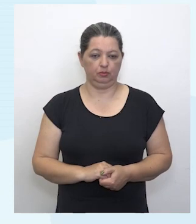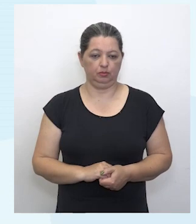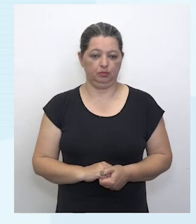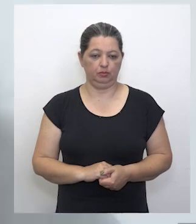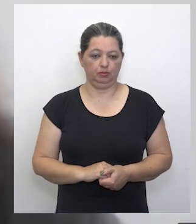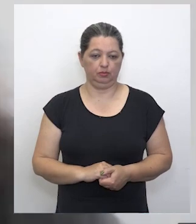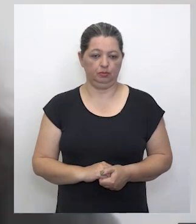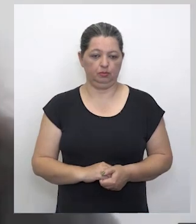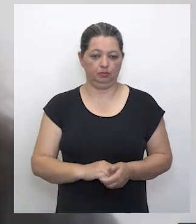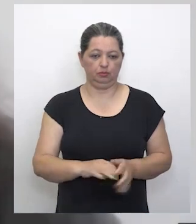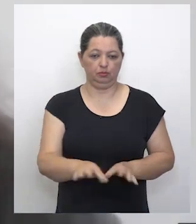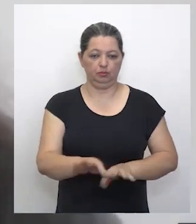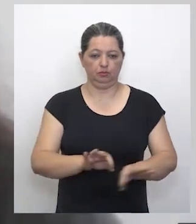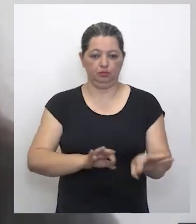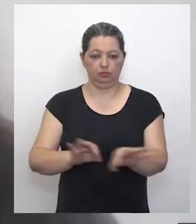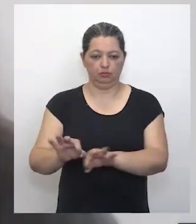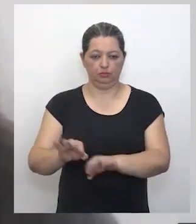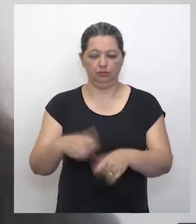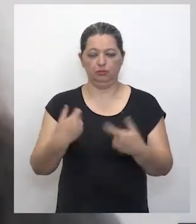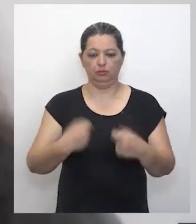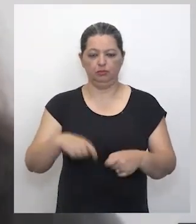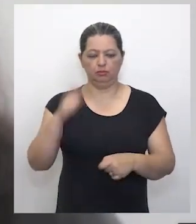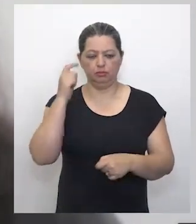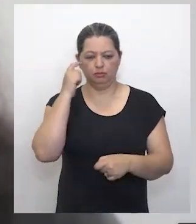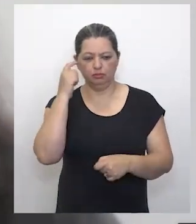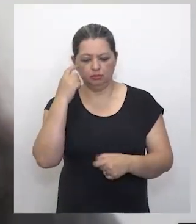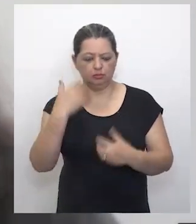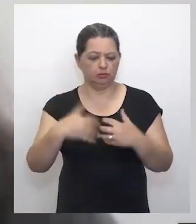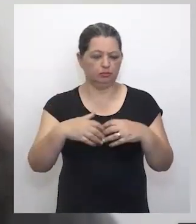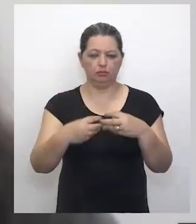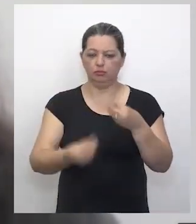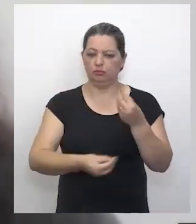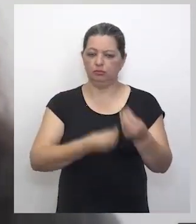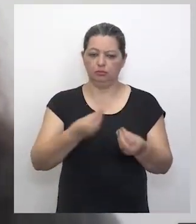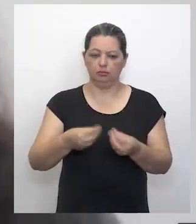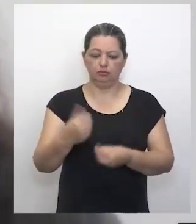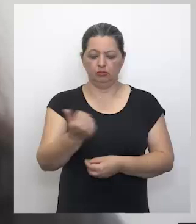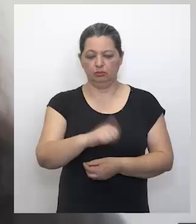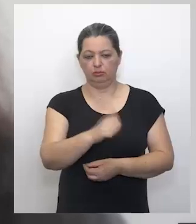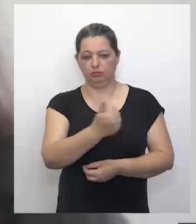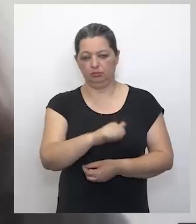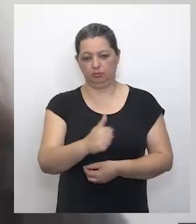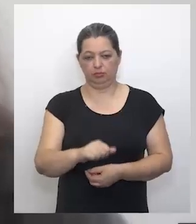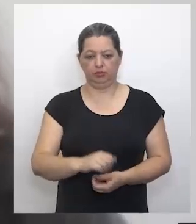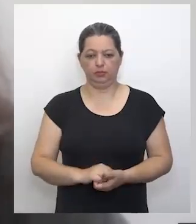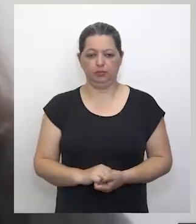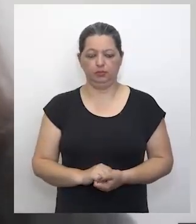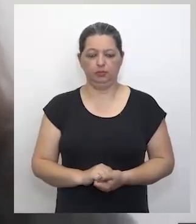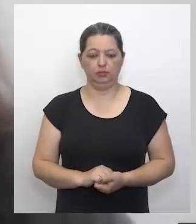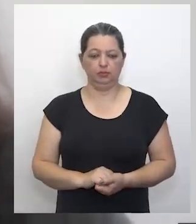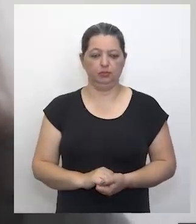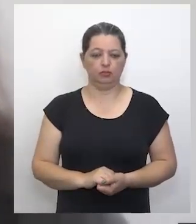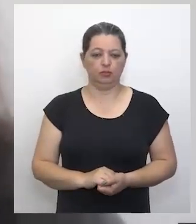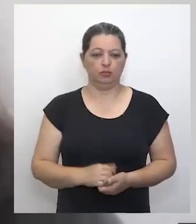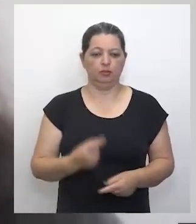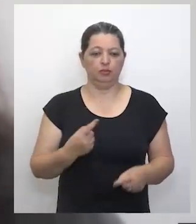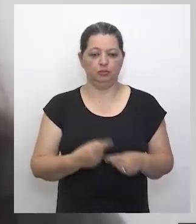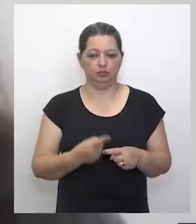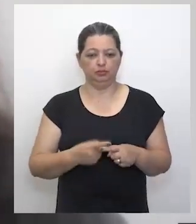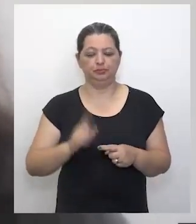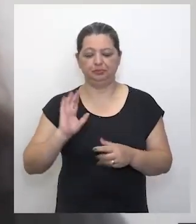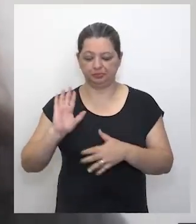No planejamento que também precisamos pensar nos mecanismos avaliativos, uma vez que iremos